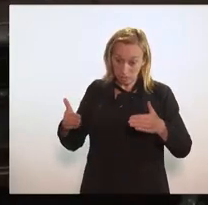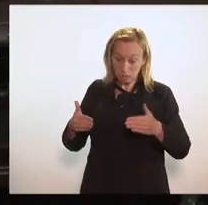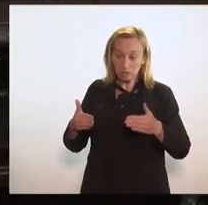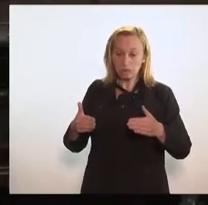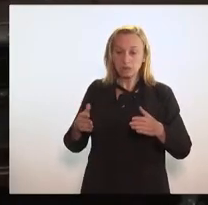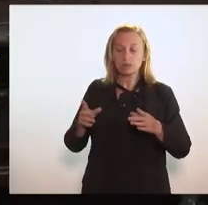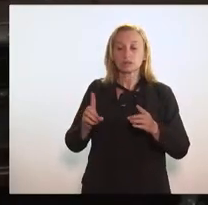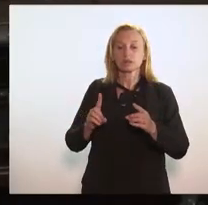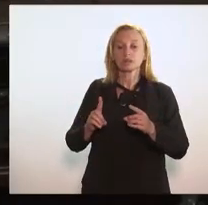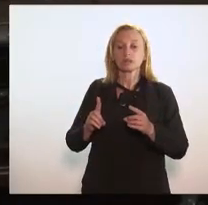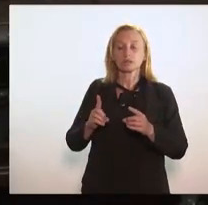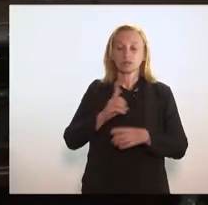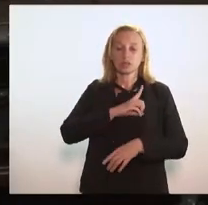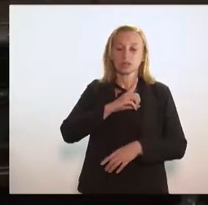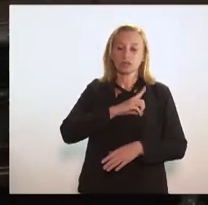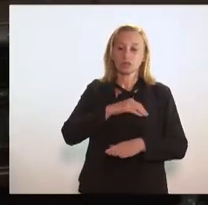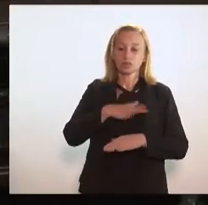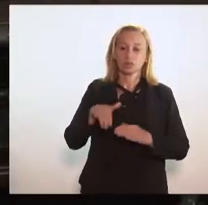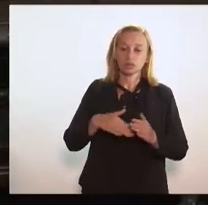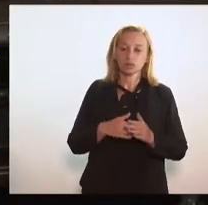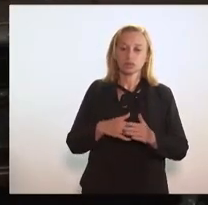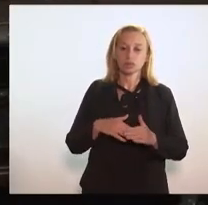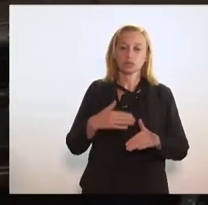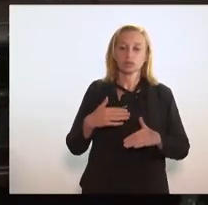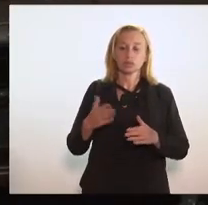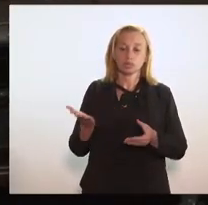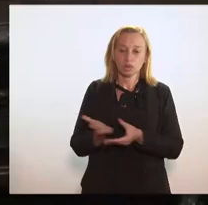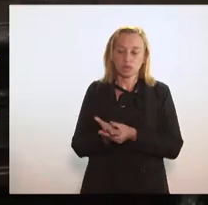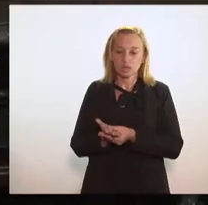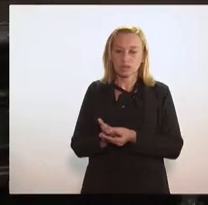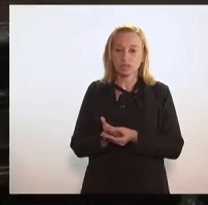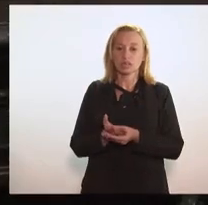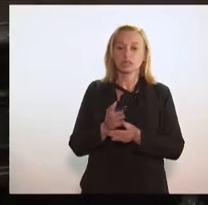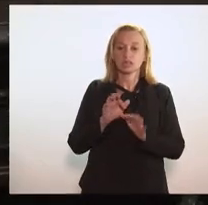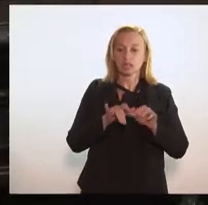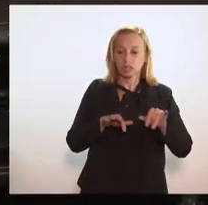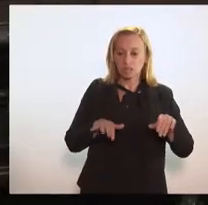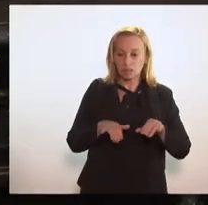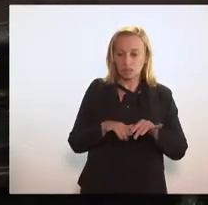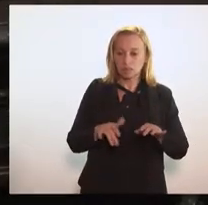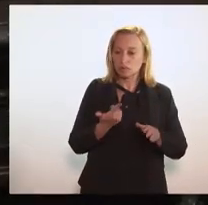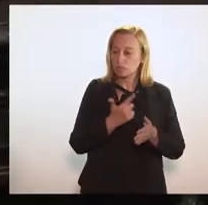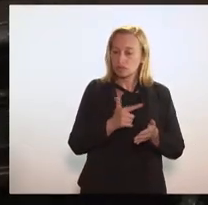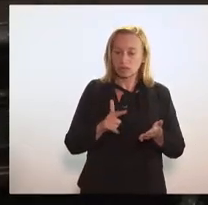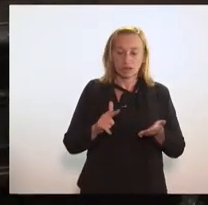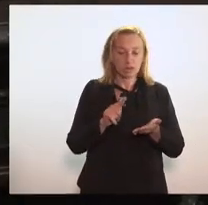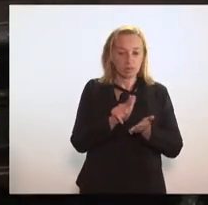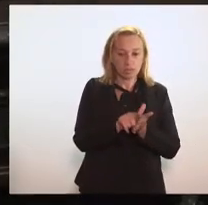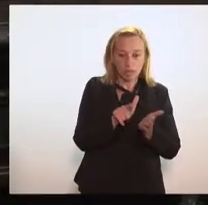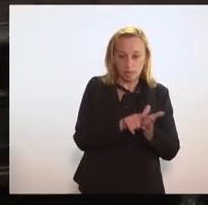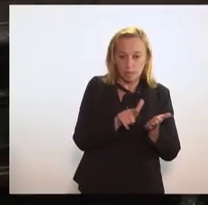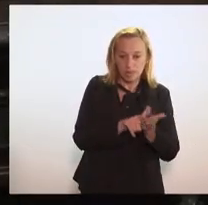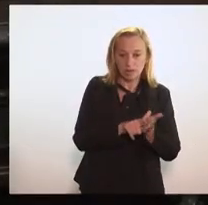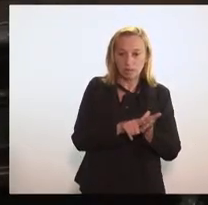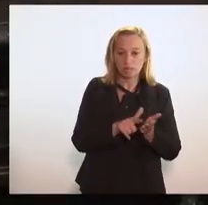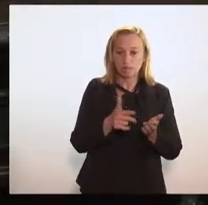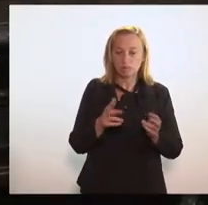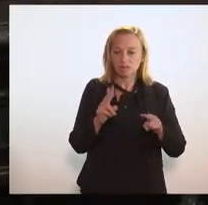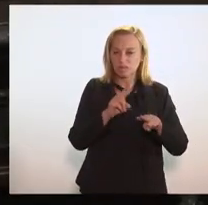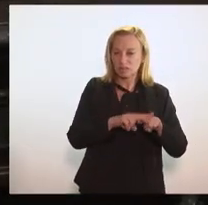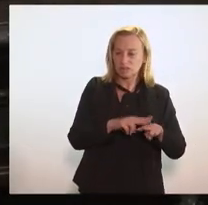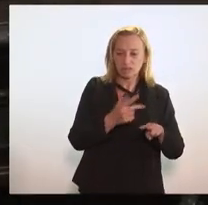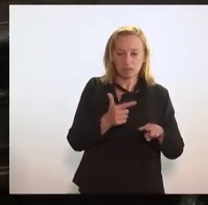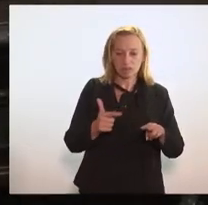todo o processo ser eletrônico a seleção de papéis em carceragem da delegacia